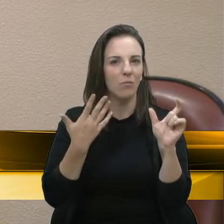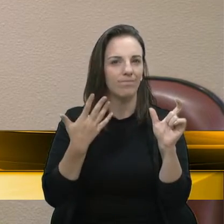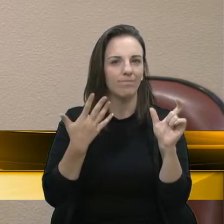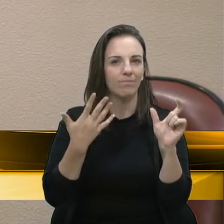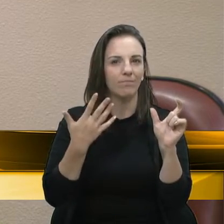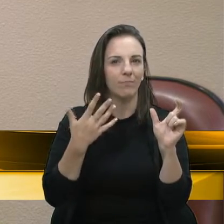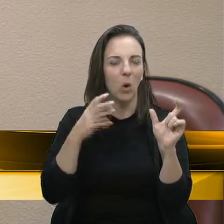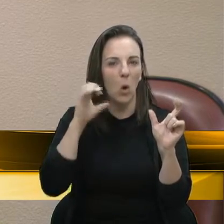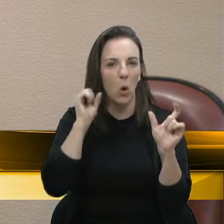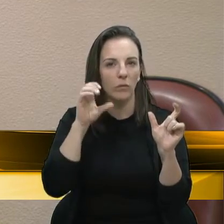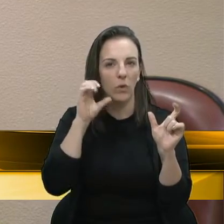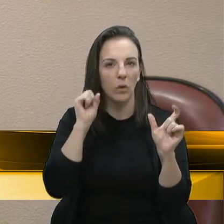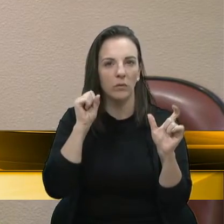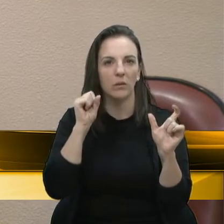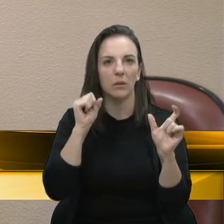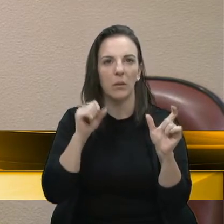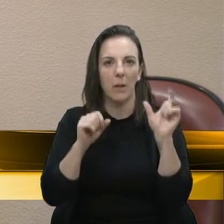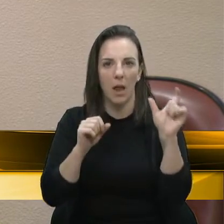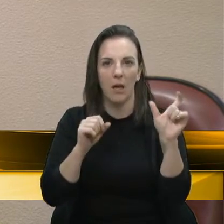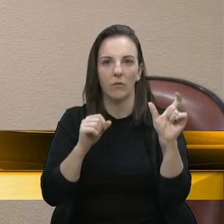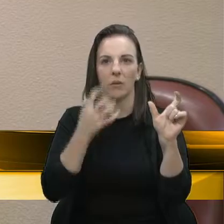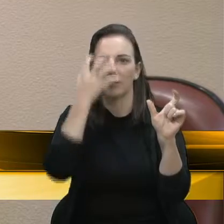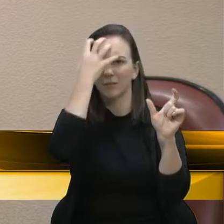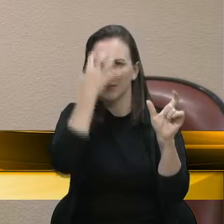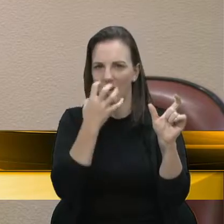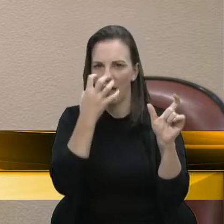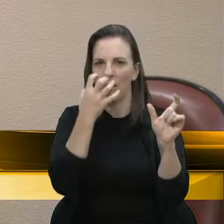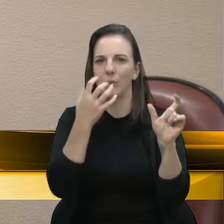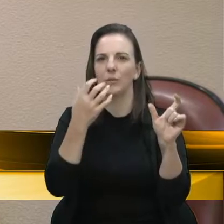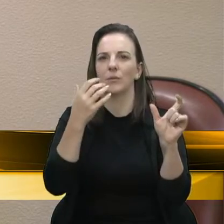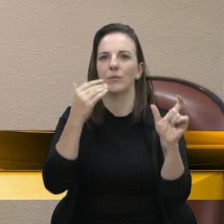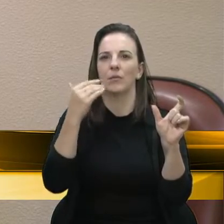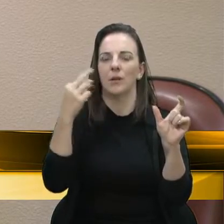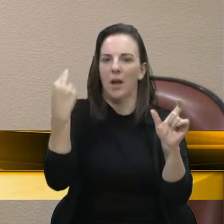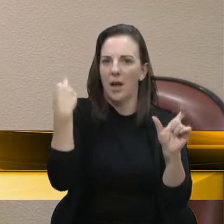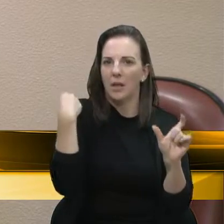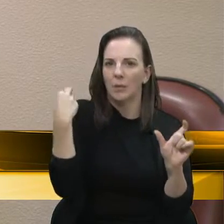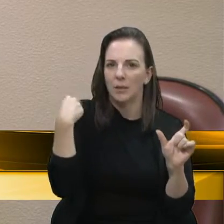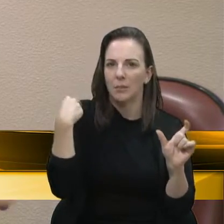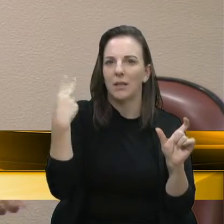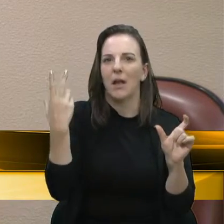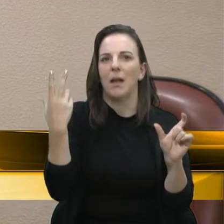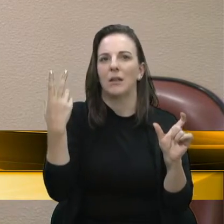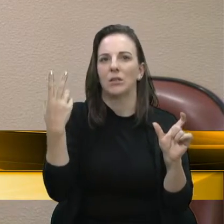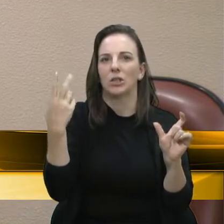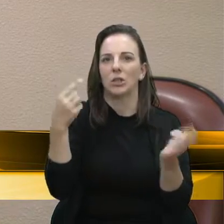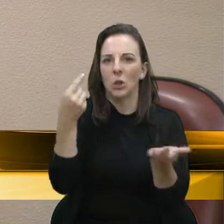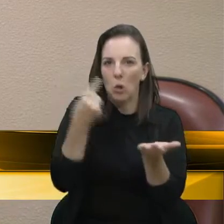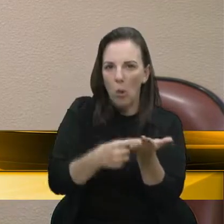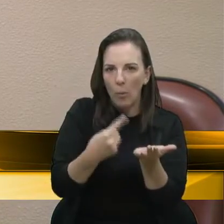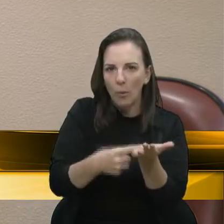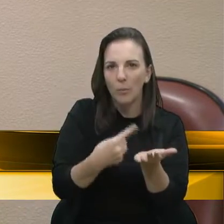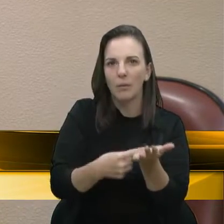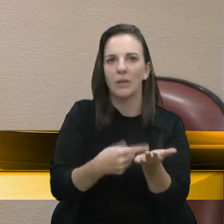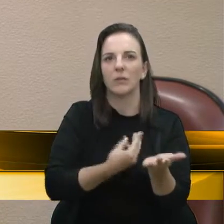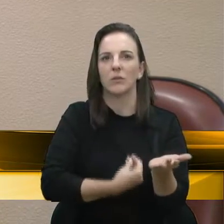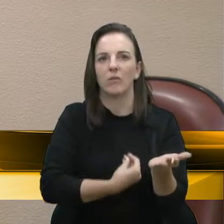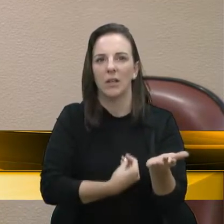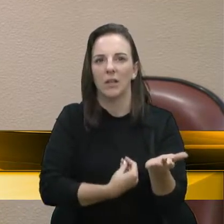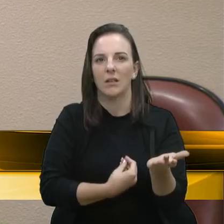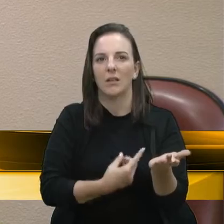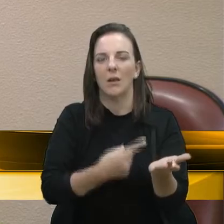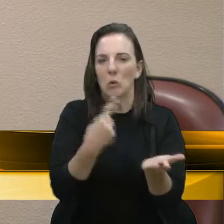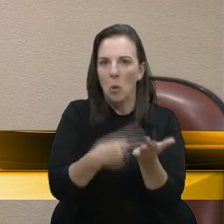vezes, que são palavras seriedade, responsabilidade, o que mais que eu ouvi aqui? Compromisso com a vida,